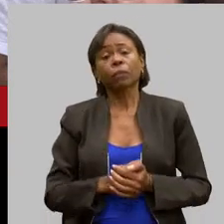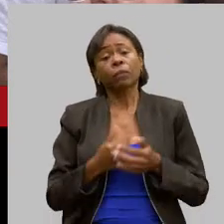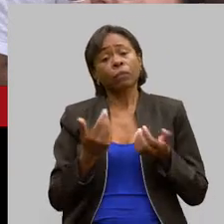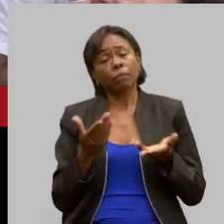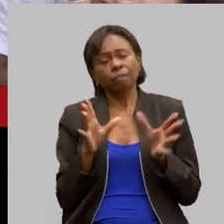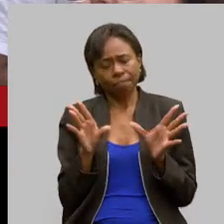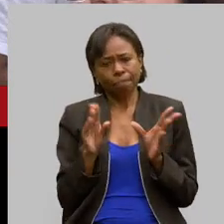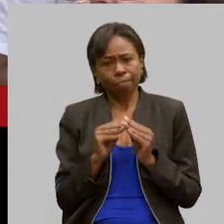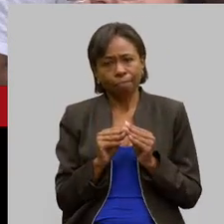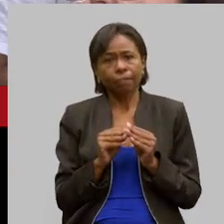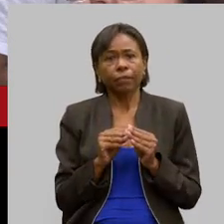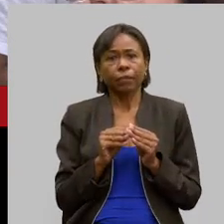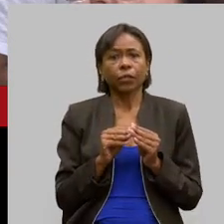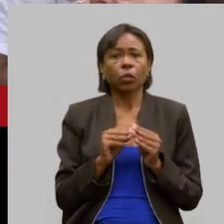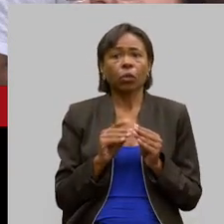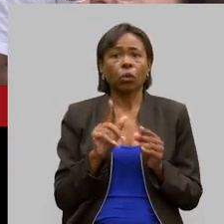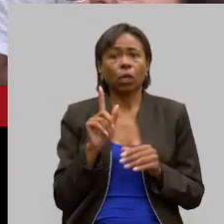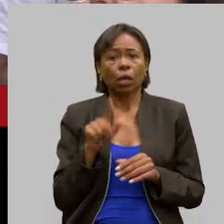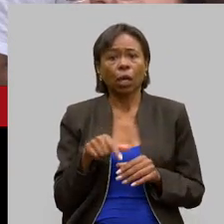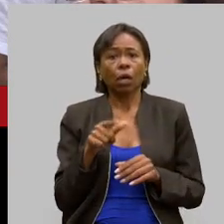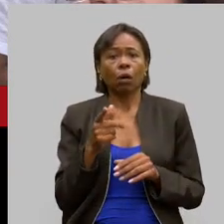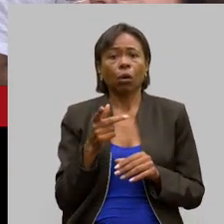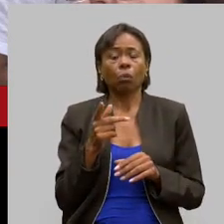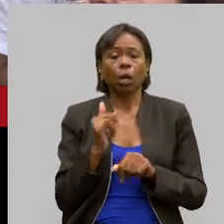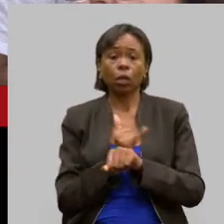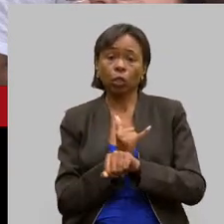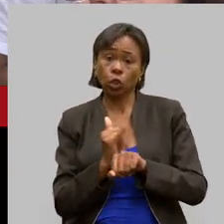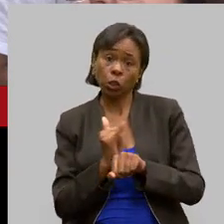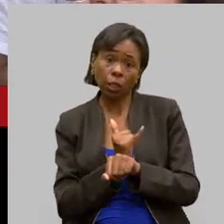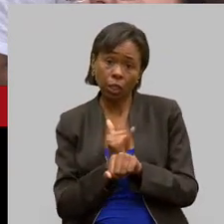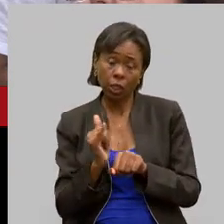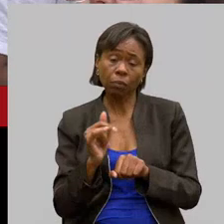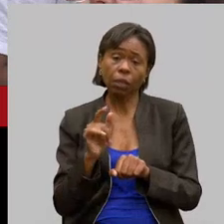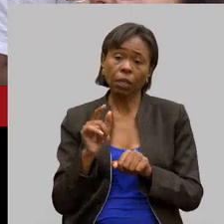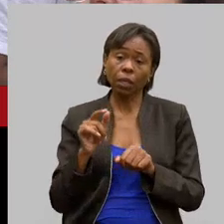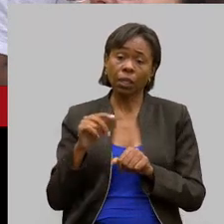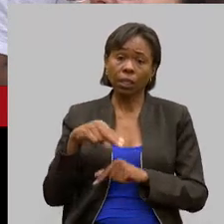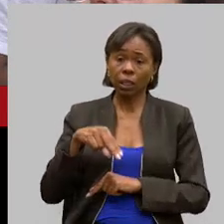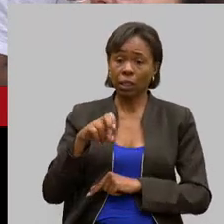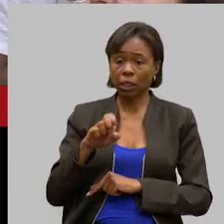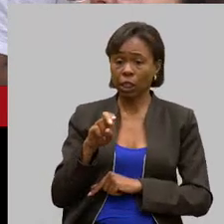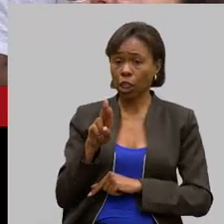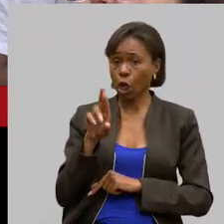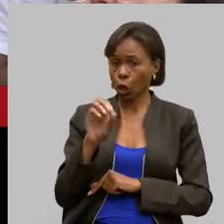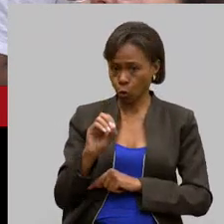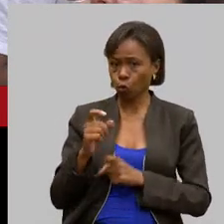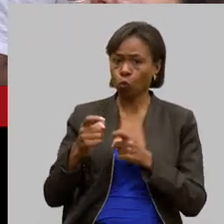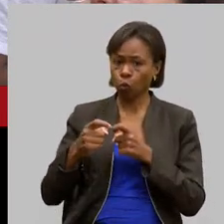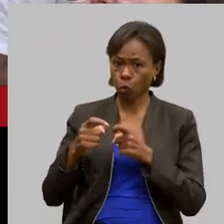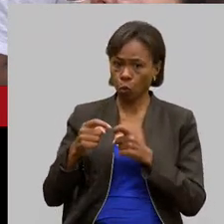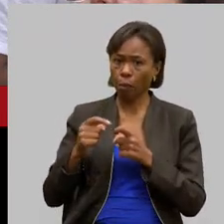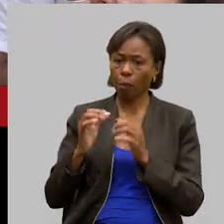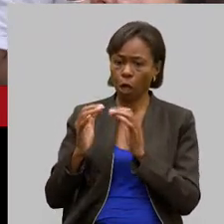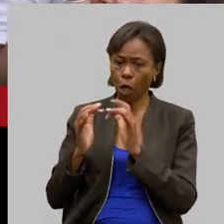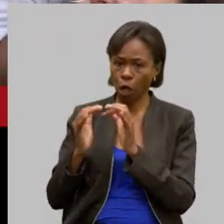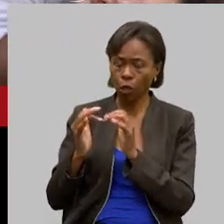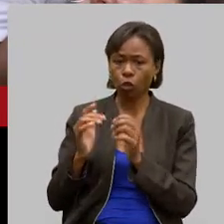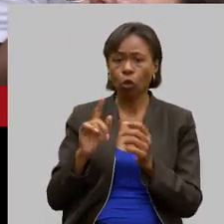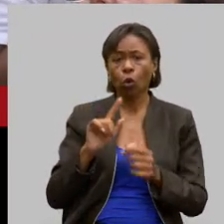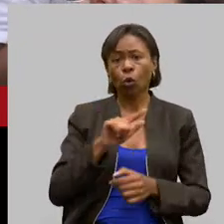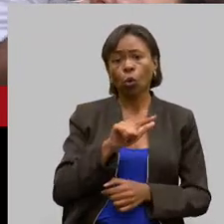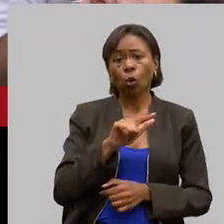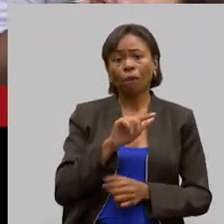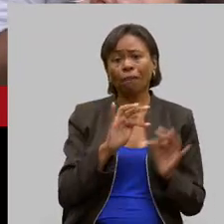para a questão do da Neurologia que a gente com urgência uma família que vive com LOAS BPC de um